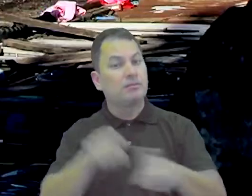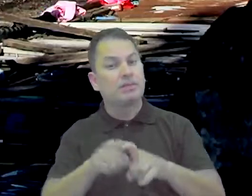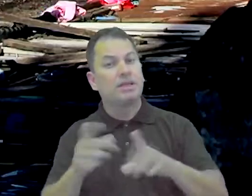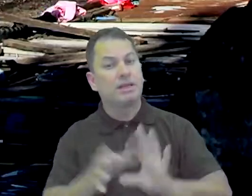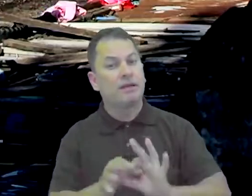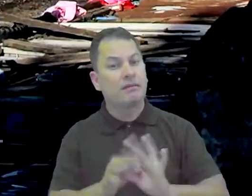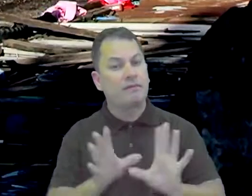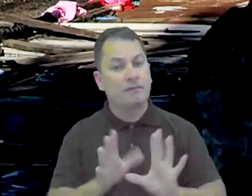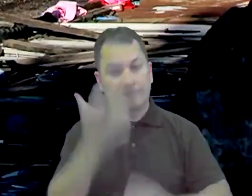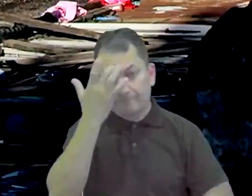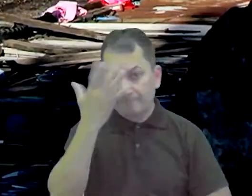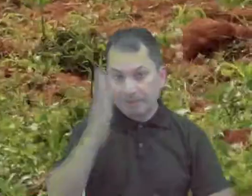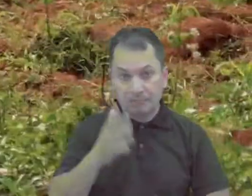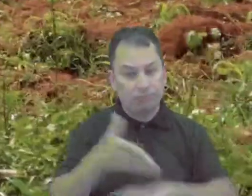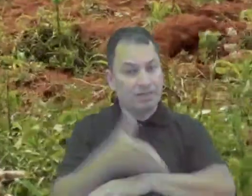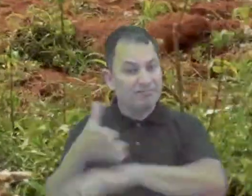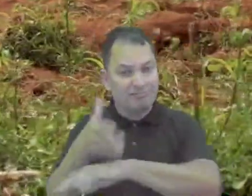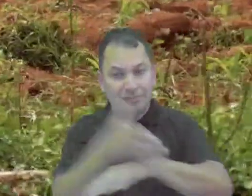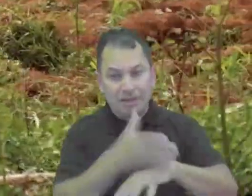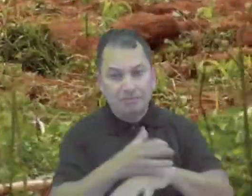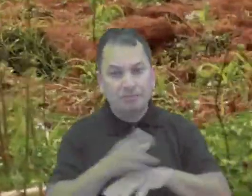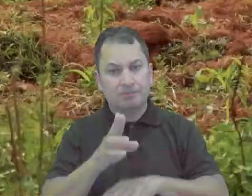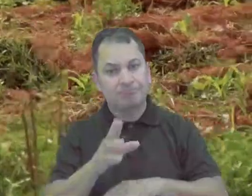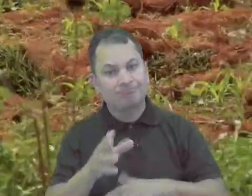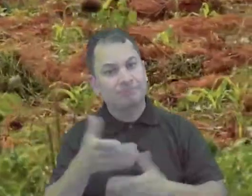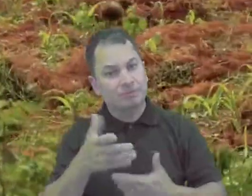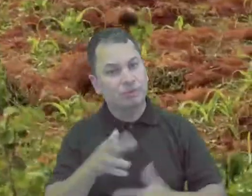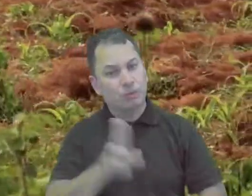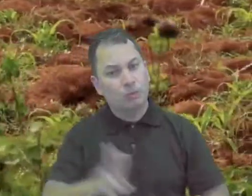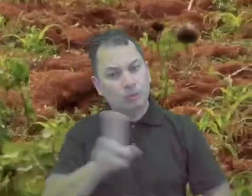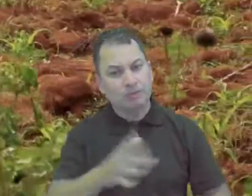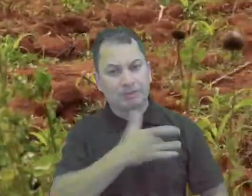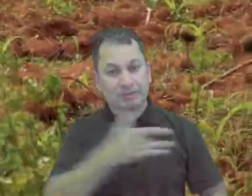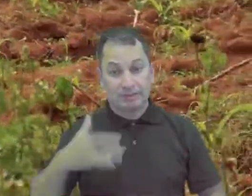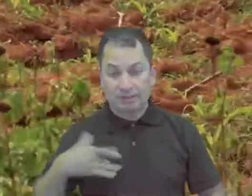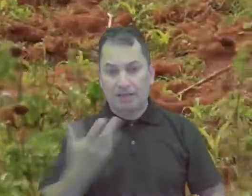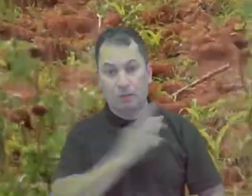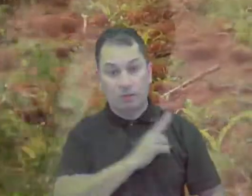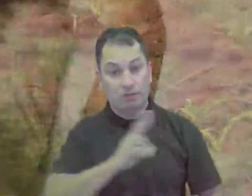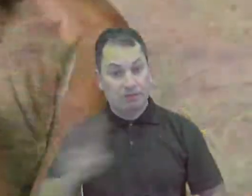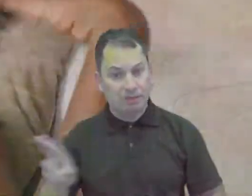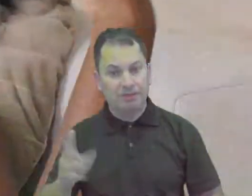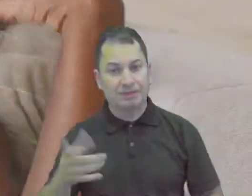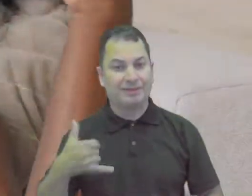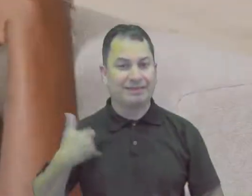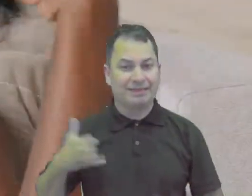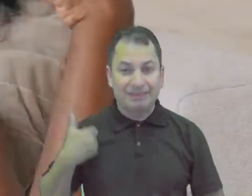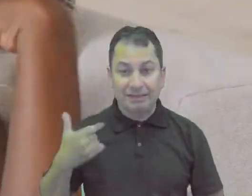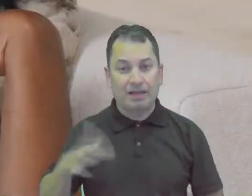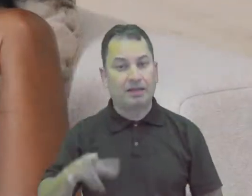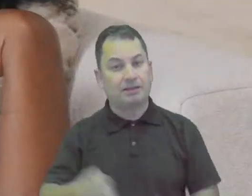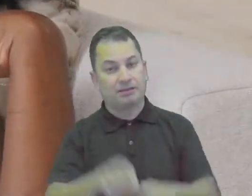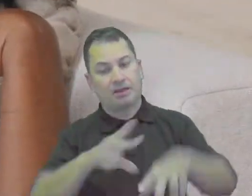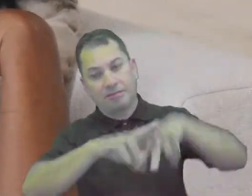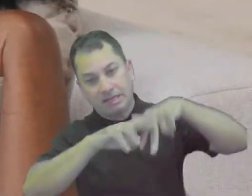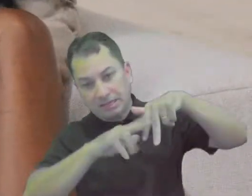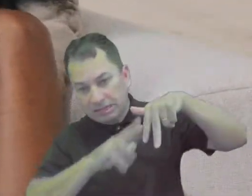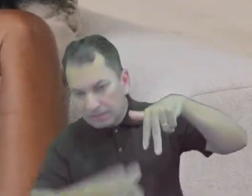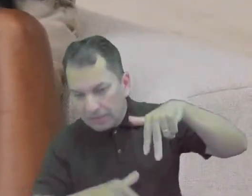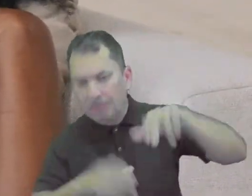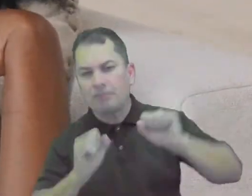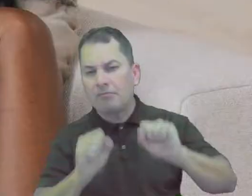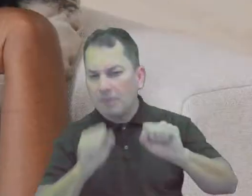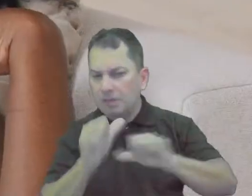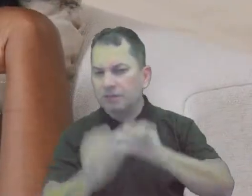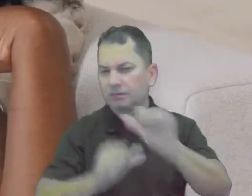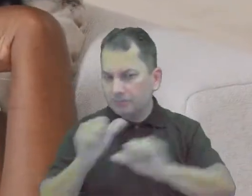saúde, saneamento básico, etnia, religião, idade e gênero podem alterar a maneira com que os problemas